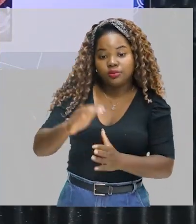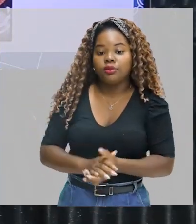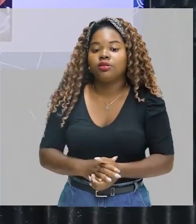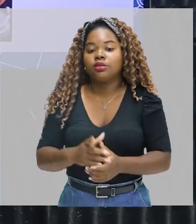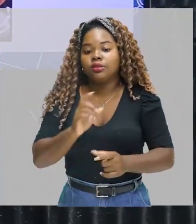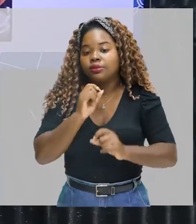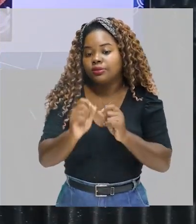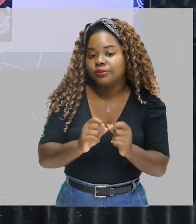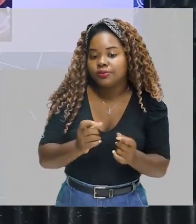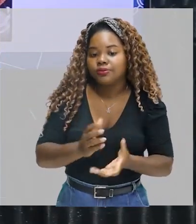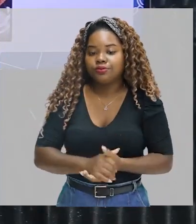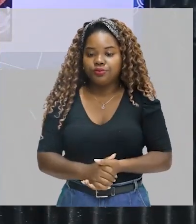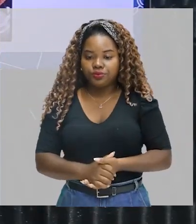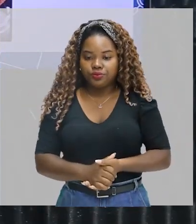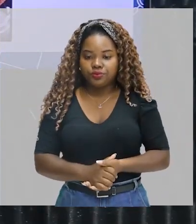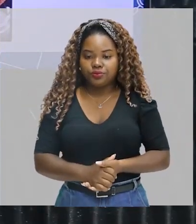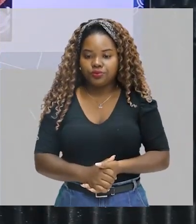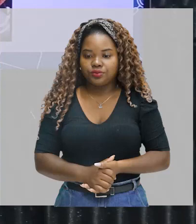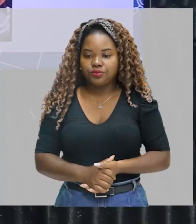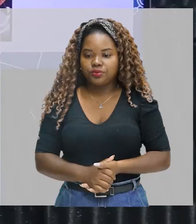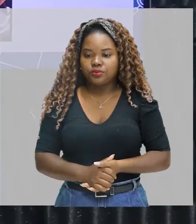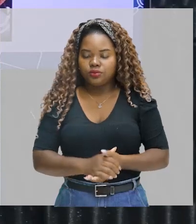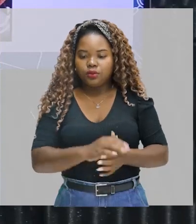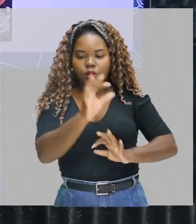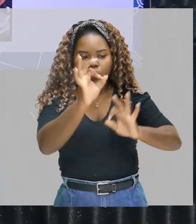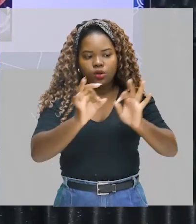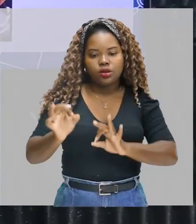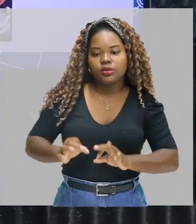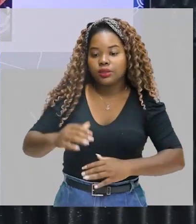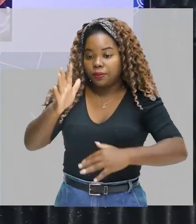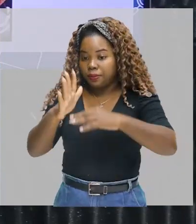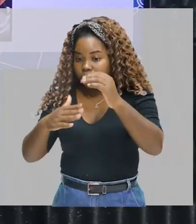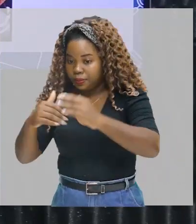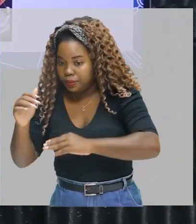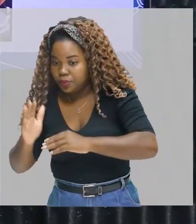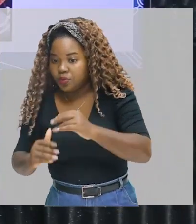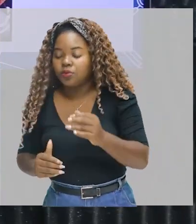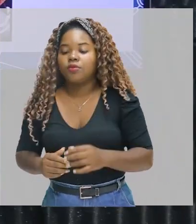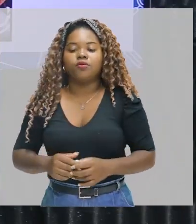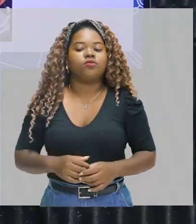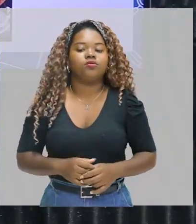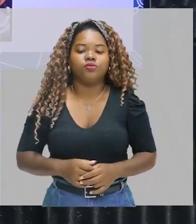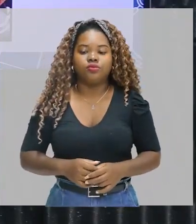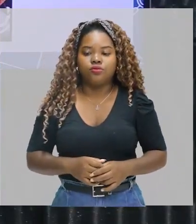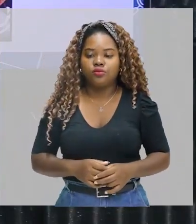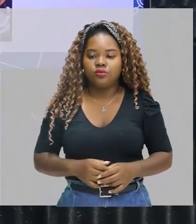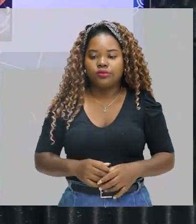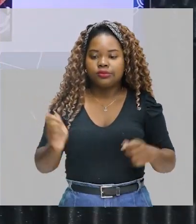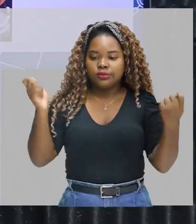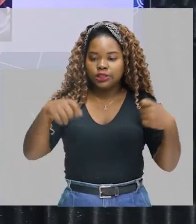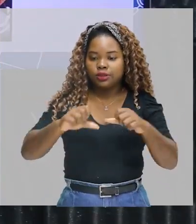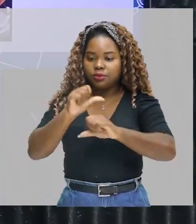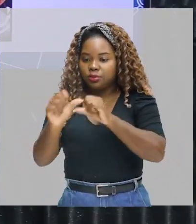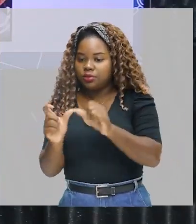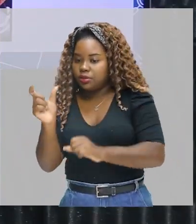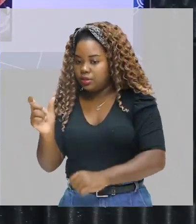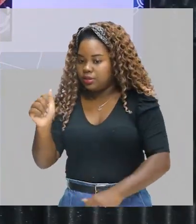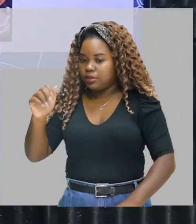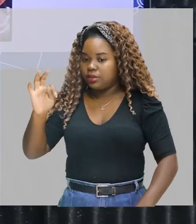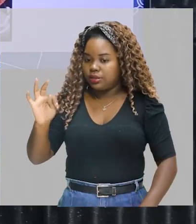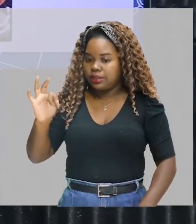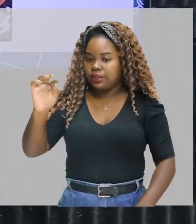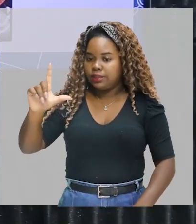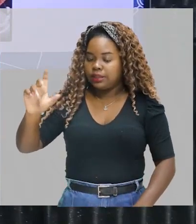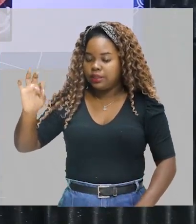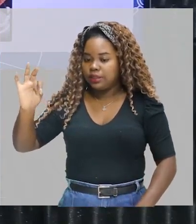execução, consolidação e controle da preparação de um atleta. Podemos até trocar esse termo aqui,